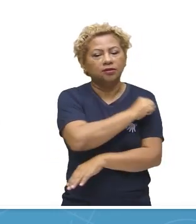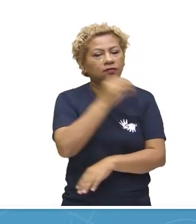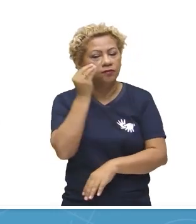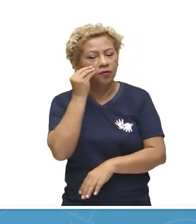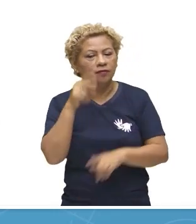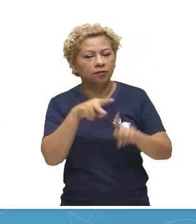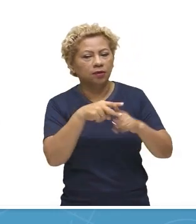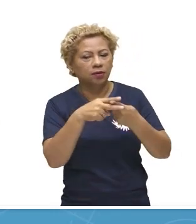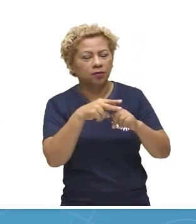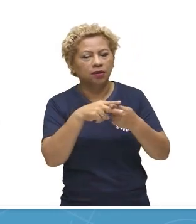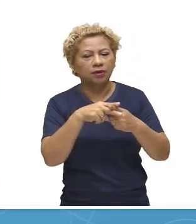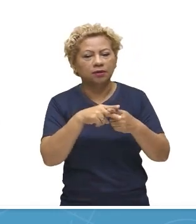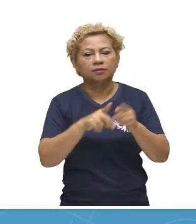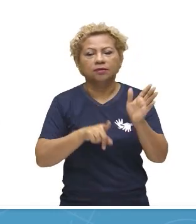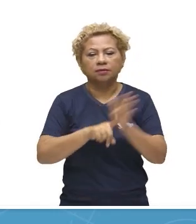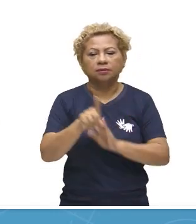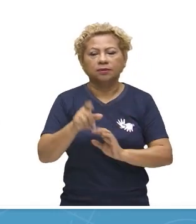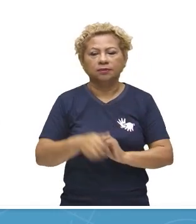resposta das questões.